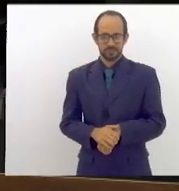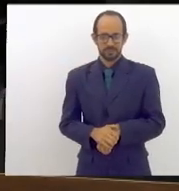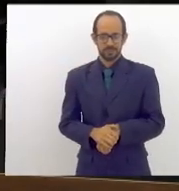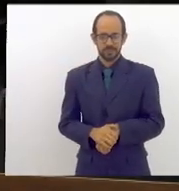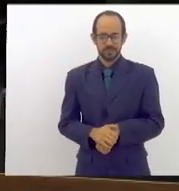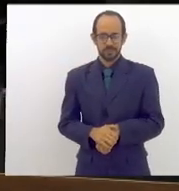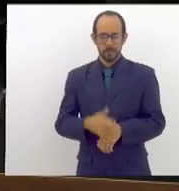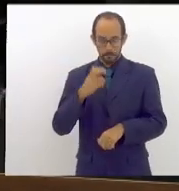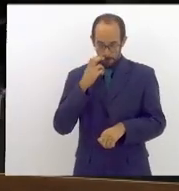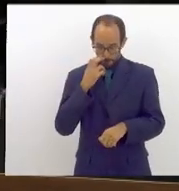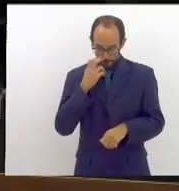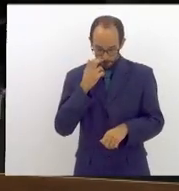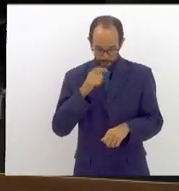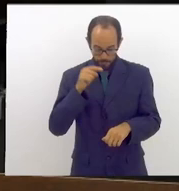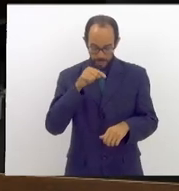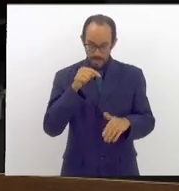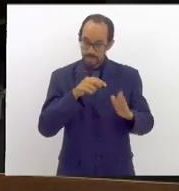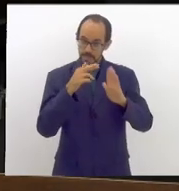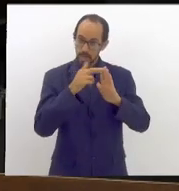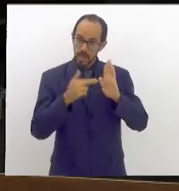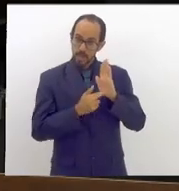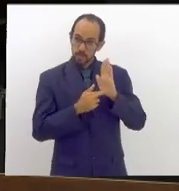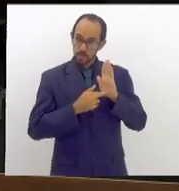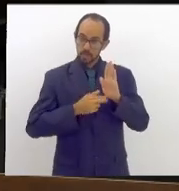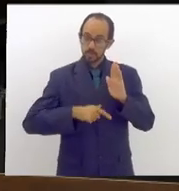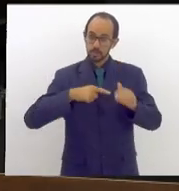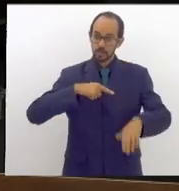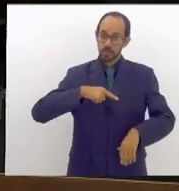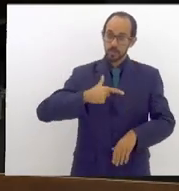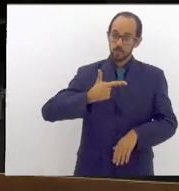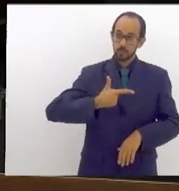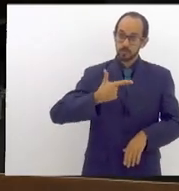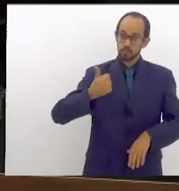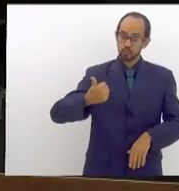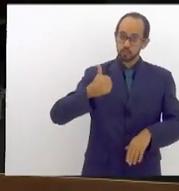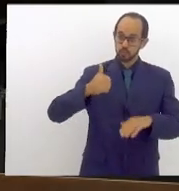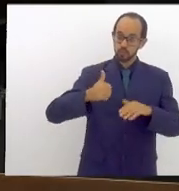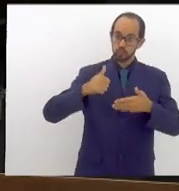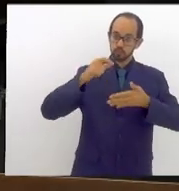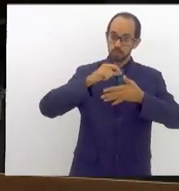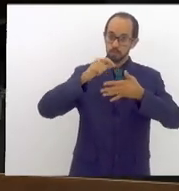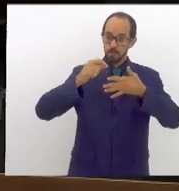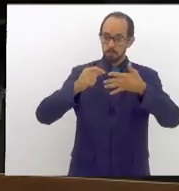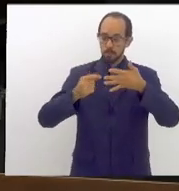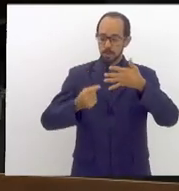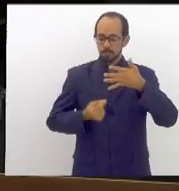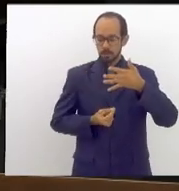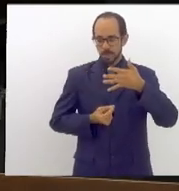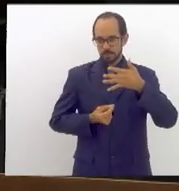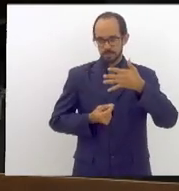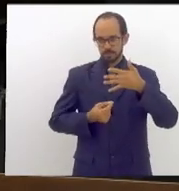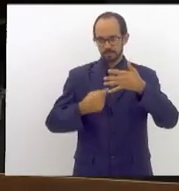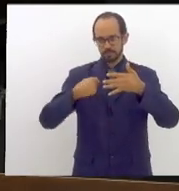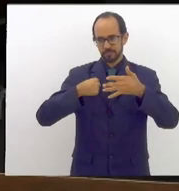e este relatório tem 21 itens e eu levaria aqui